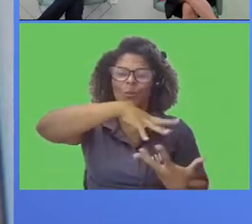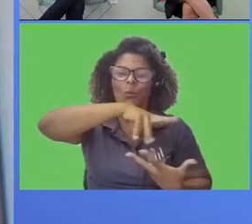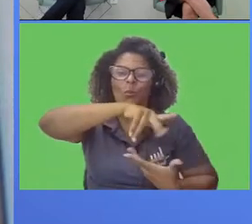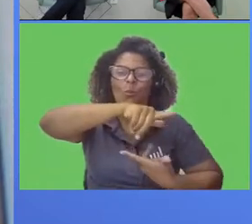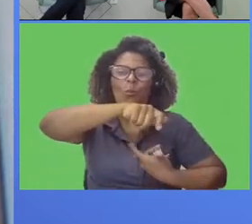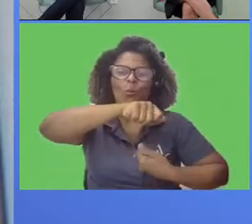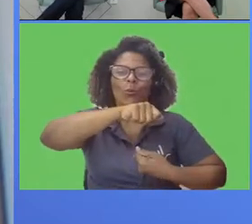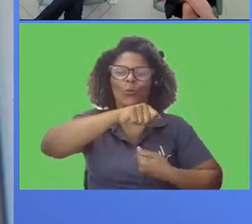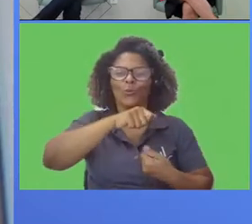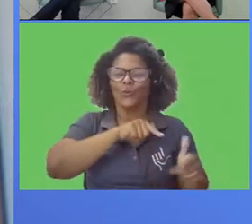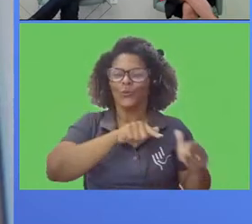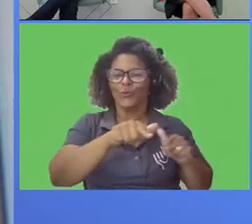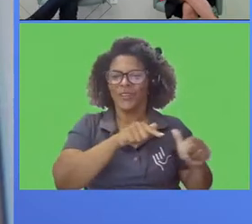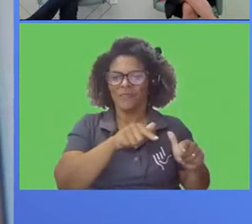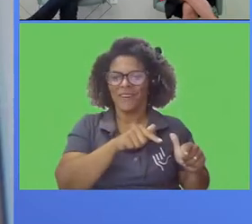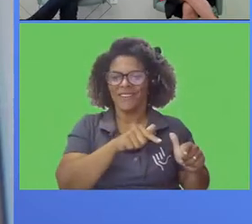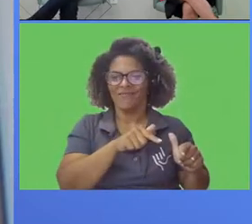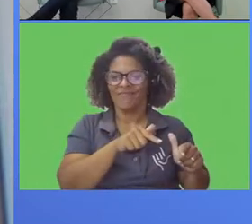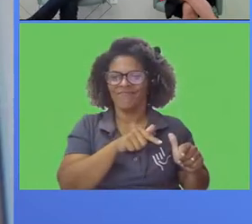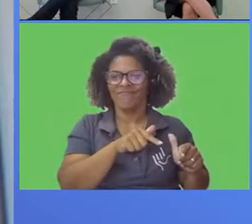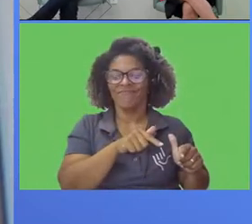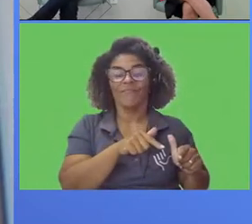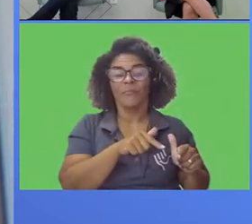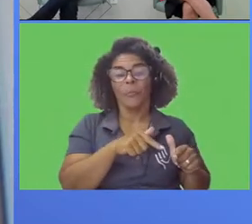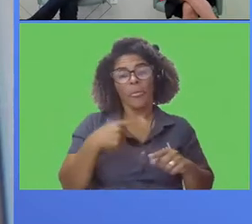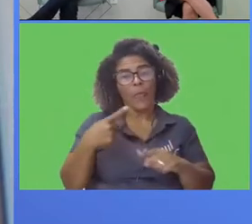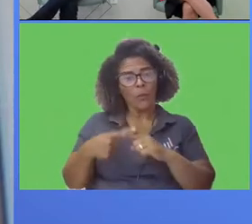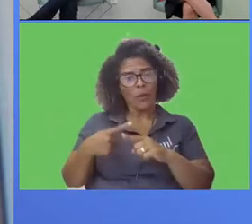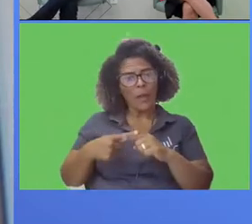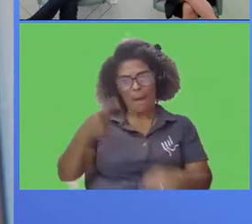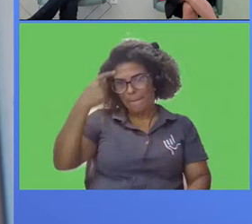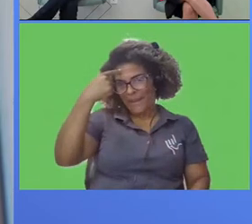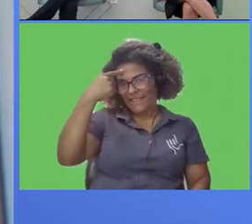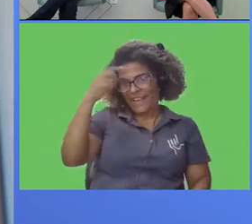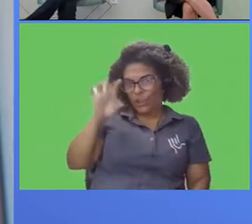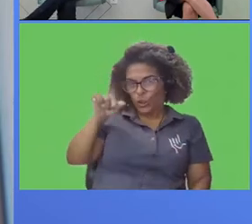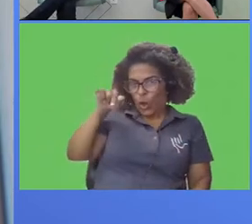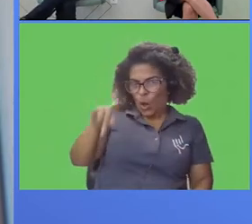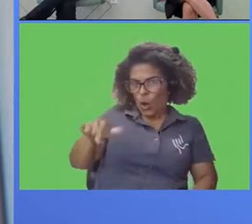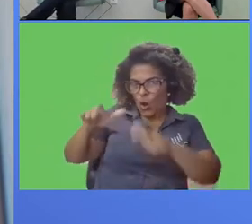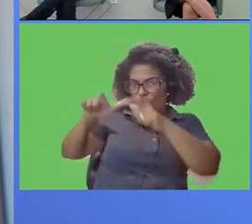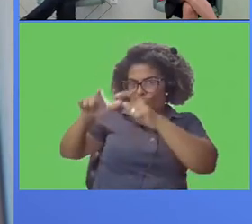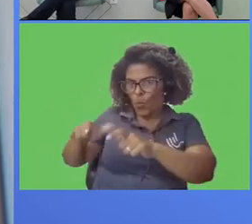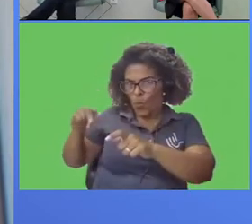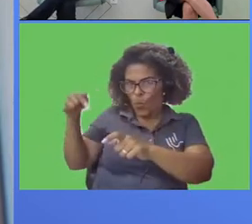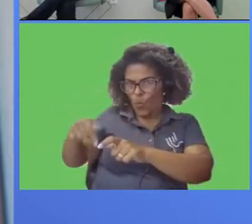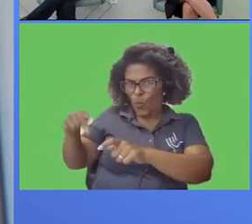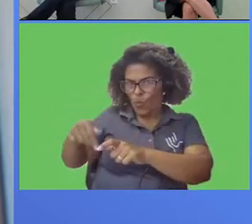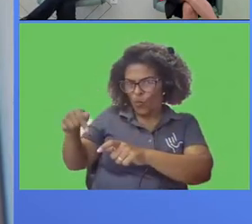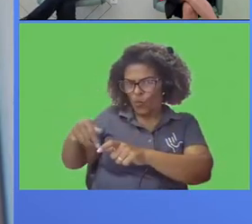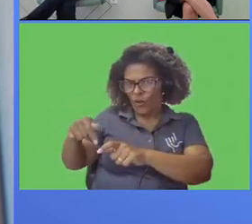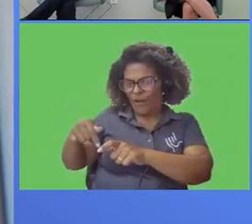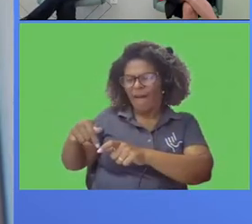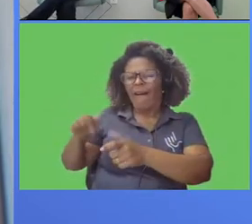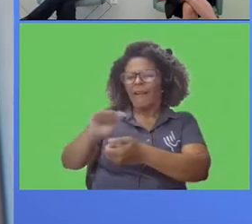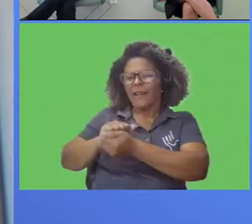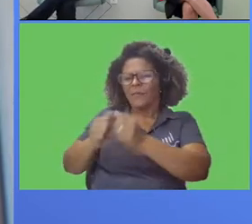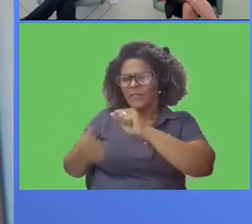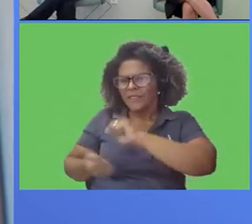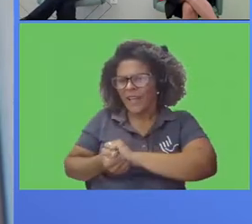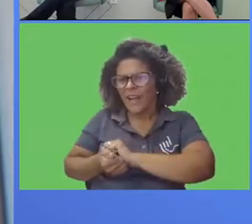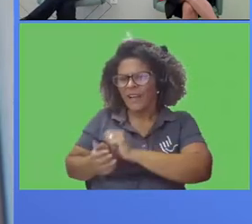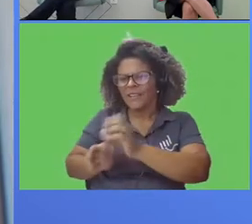porque senão a gente vai imaginar que basta o ambiente de trabalho estar adaptado, acessível